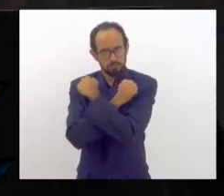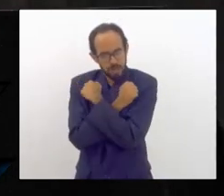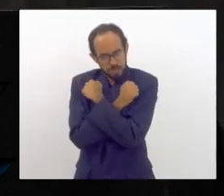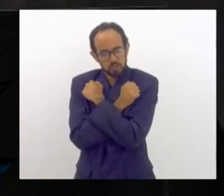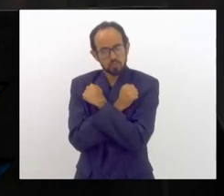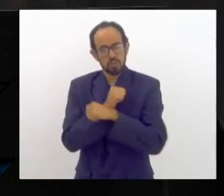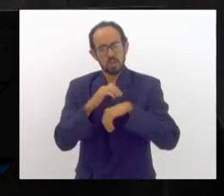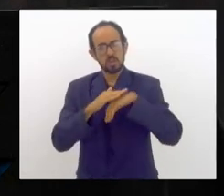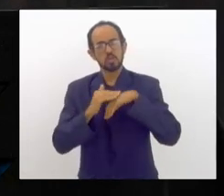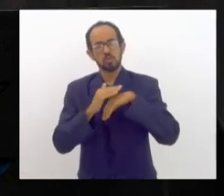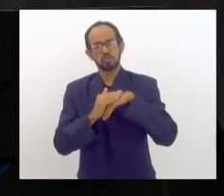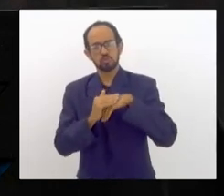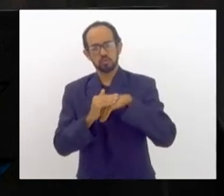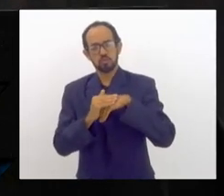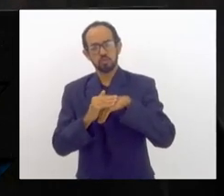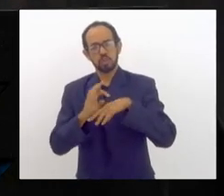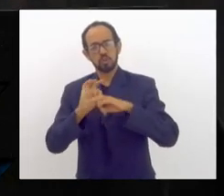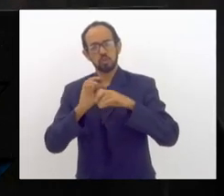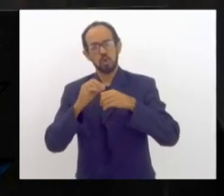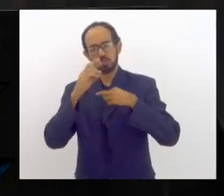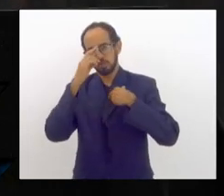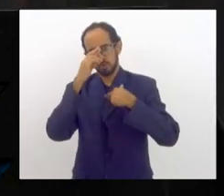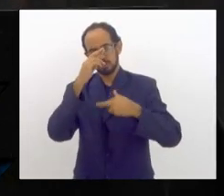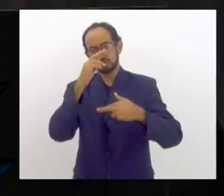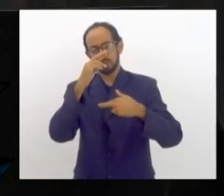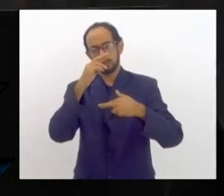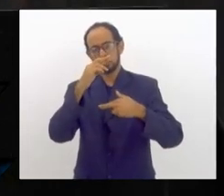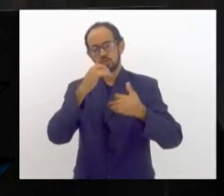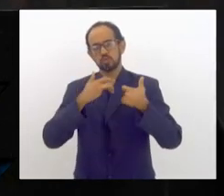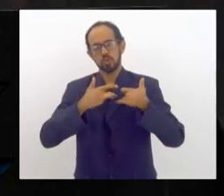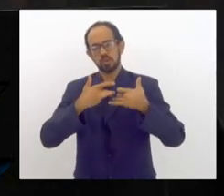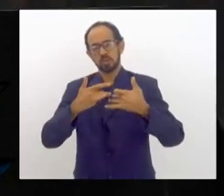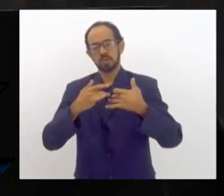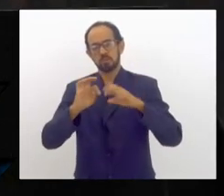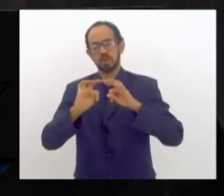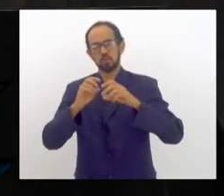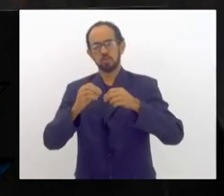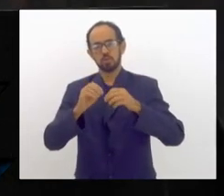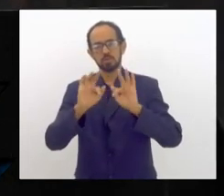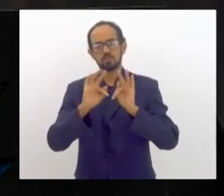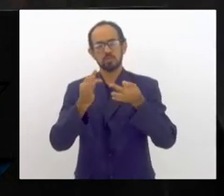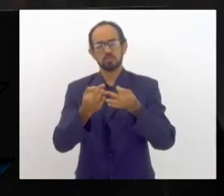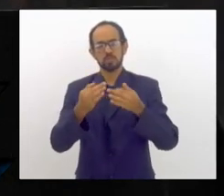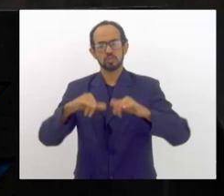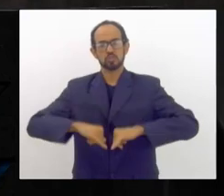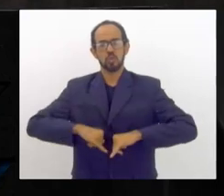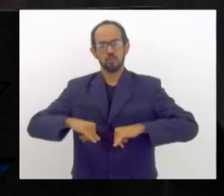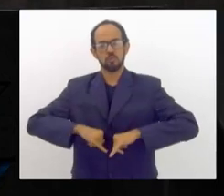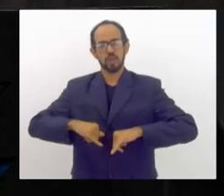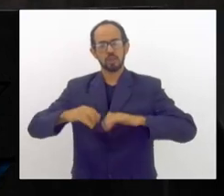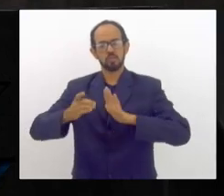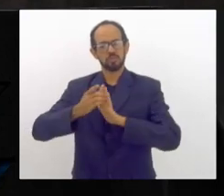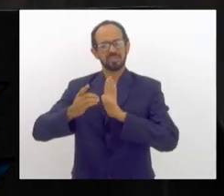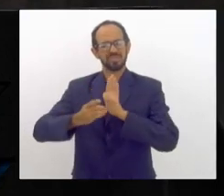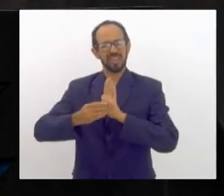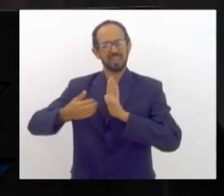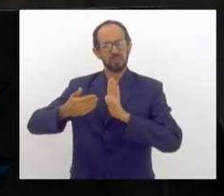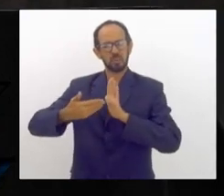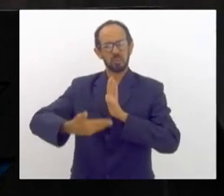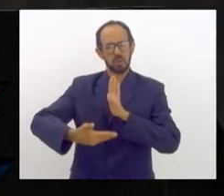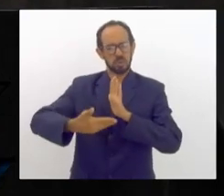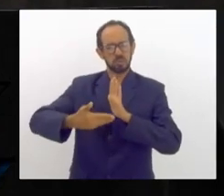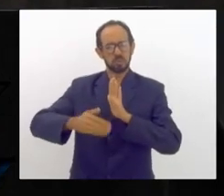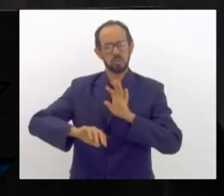fraterno e todo o meu respeito e solidariedade para todas as famílias que sofreram décadas e décadas com as